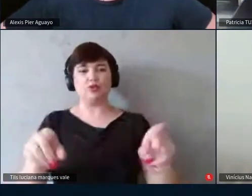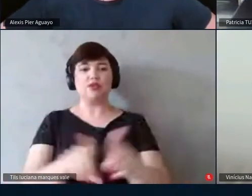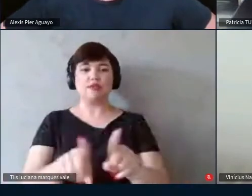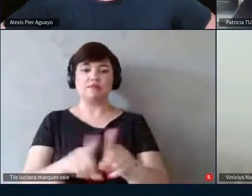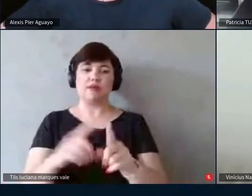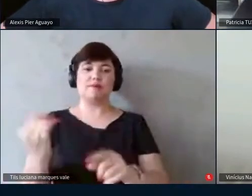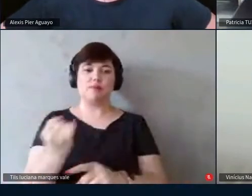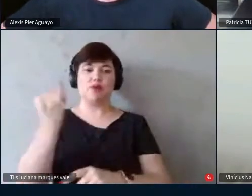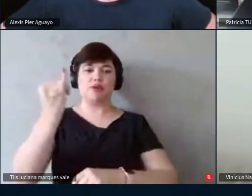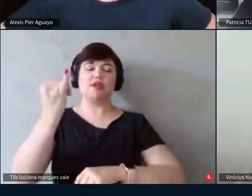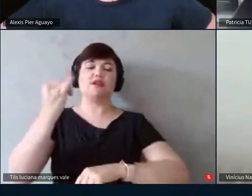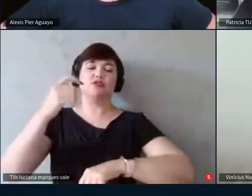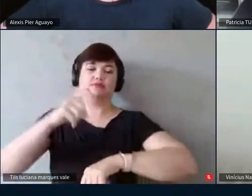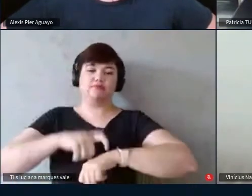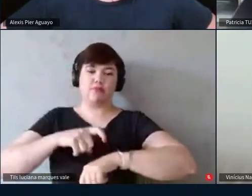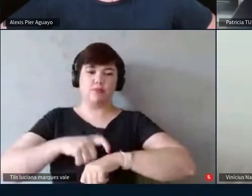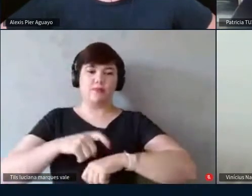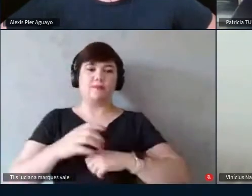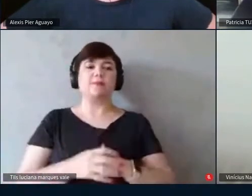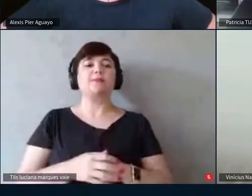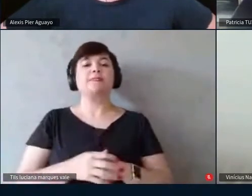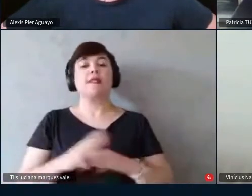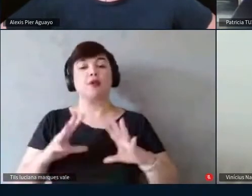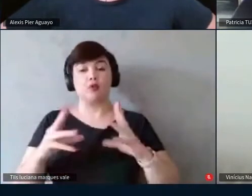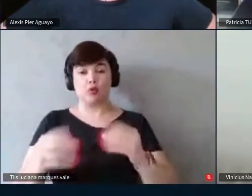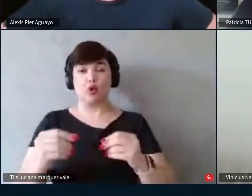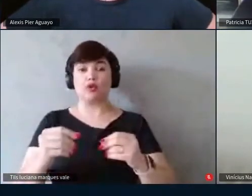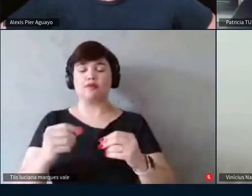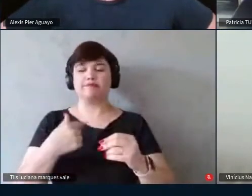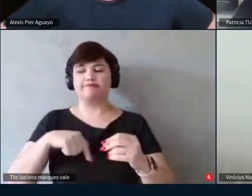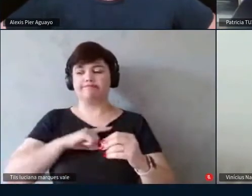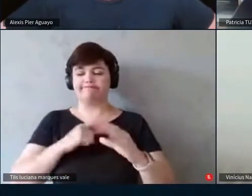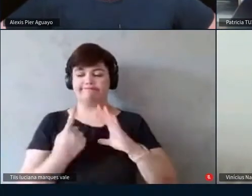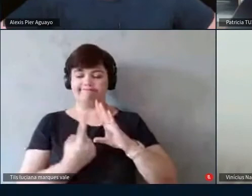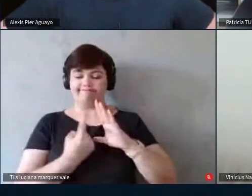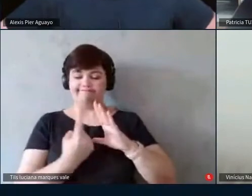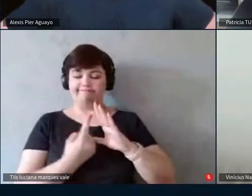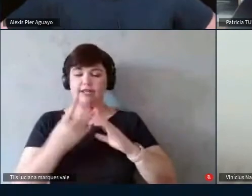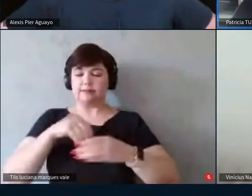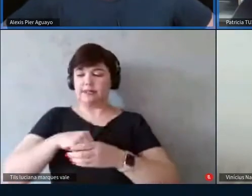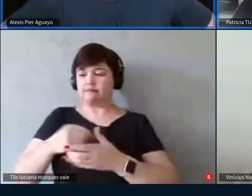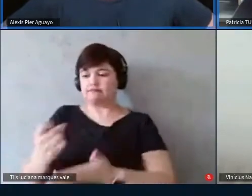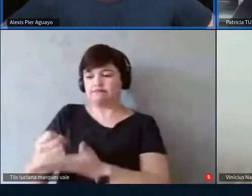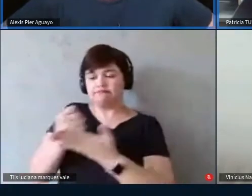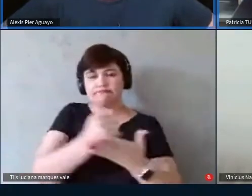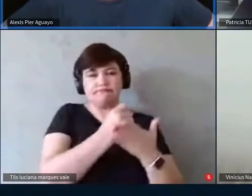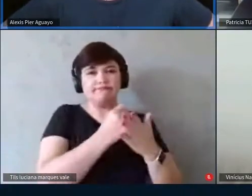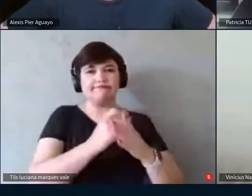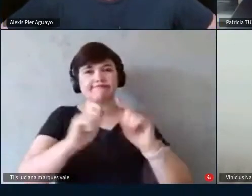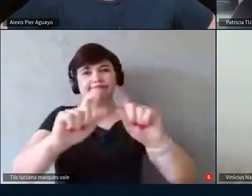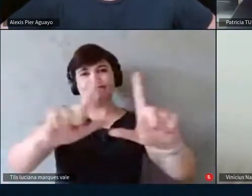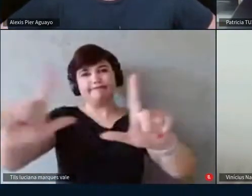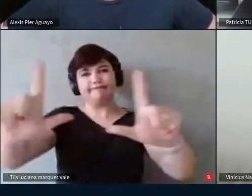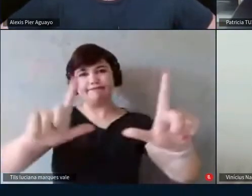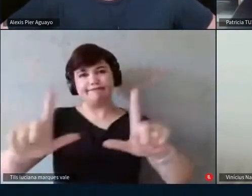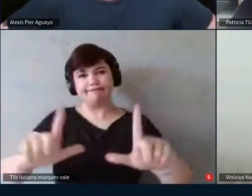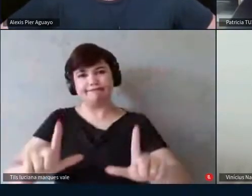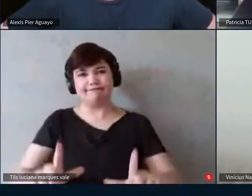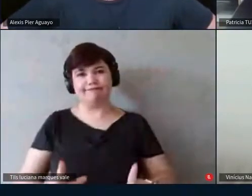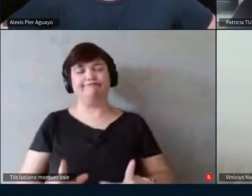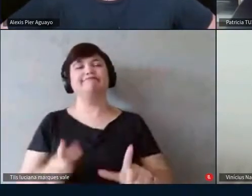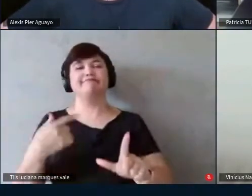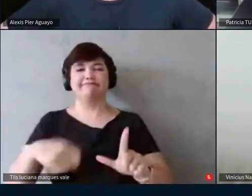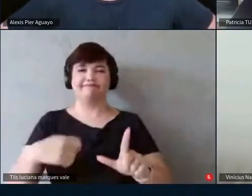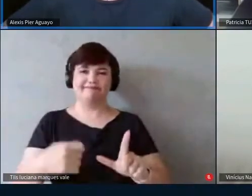importante nesses tempos, né, de confinamento, em que a gente tem que contar com as nossas telinhas internas e